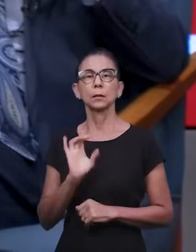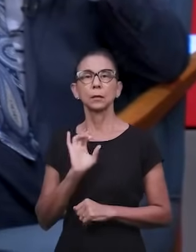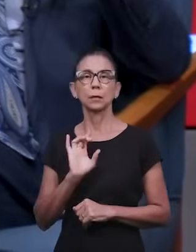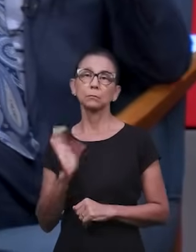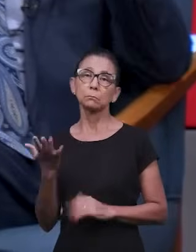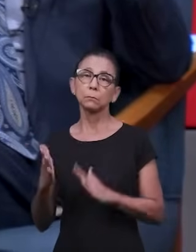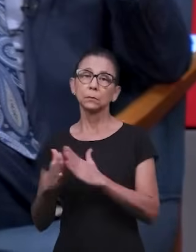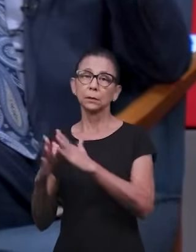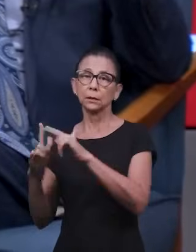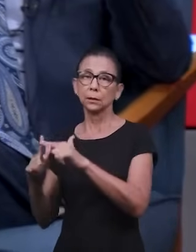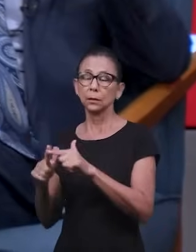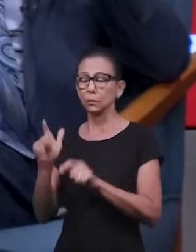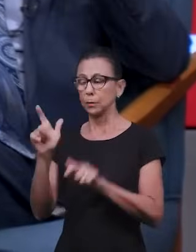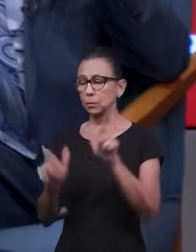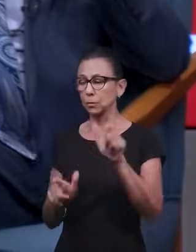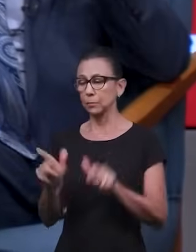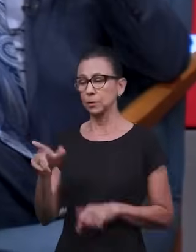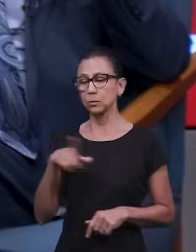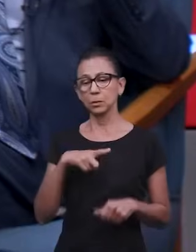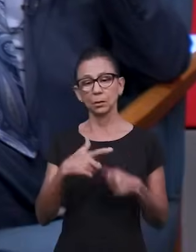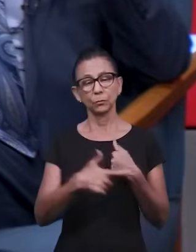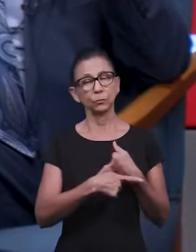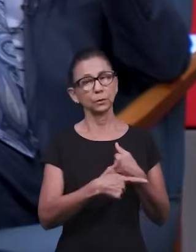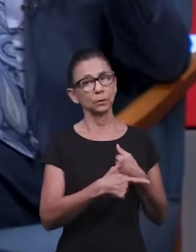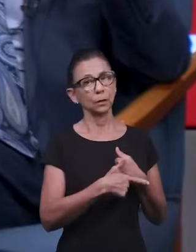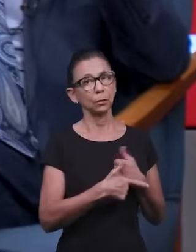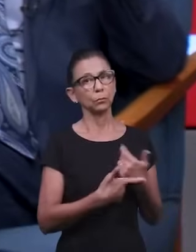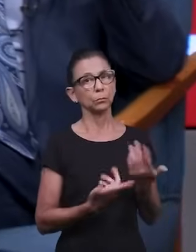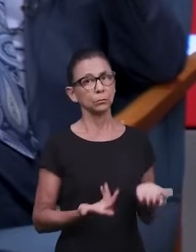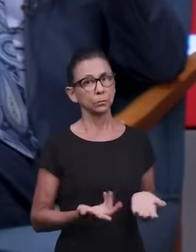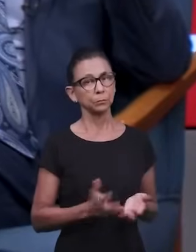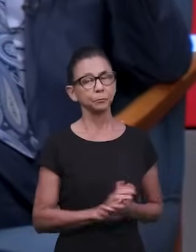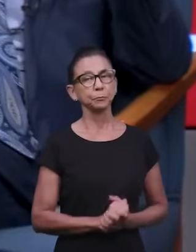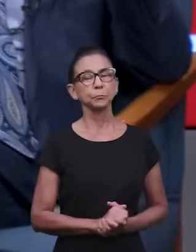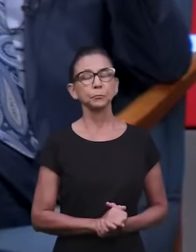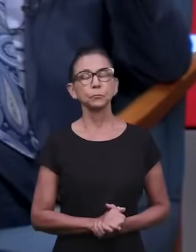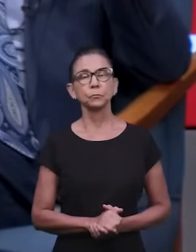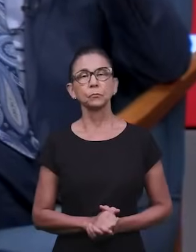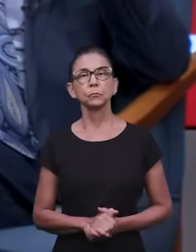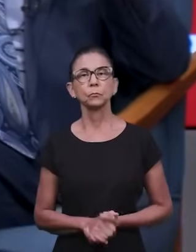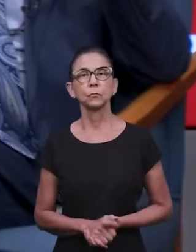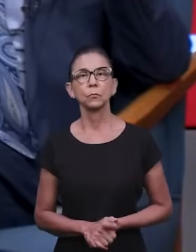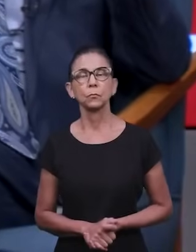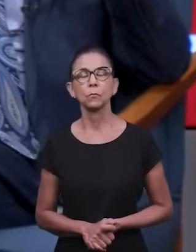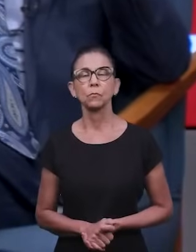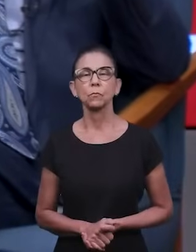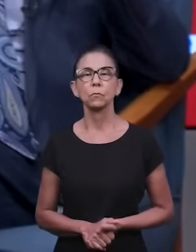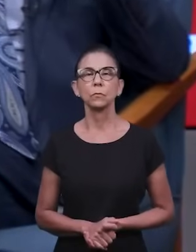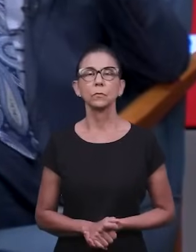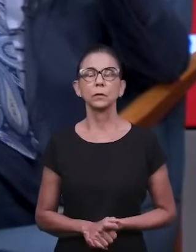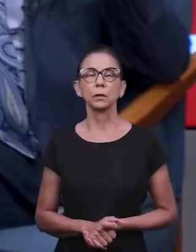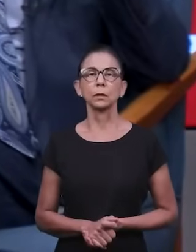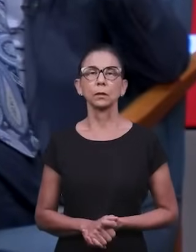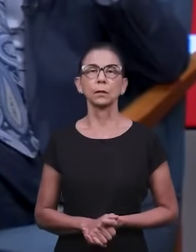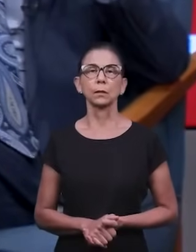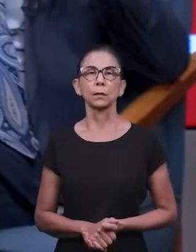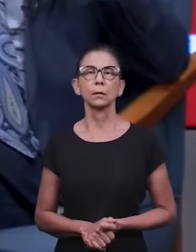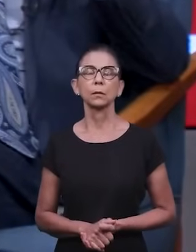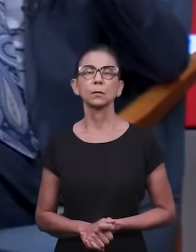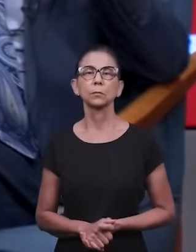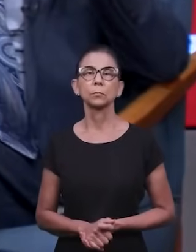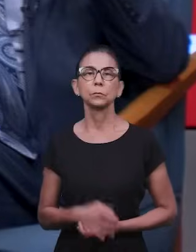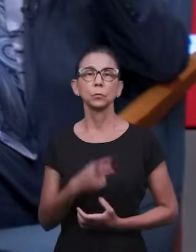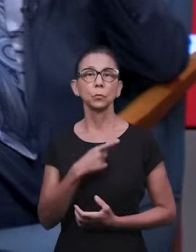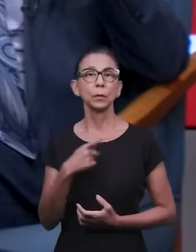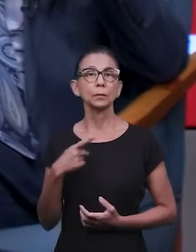então o membro tem função Então os Ministérios na vida da igreja na vida na obra que